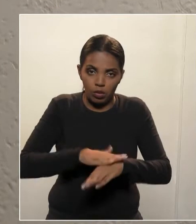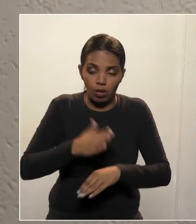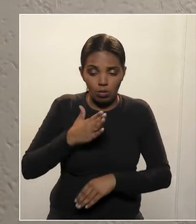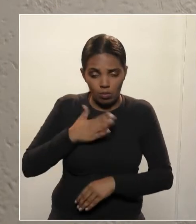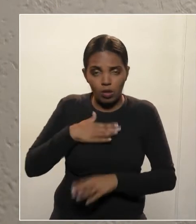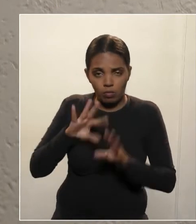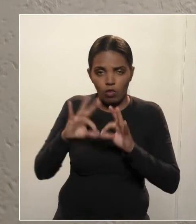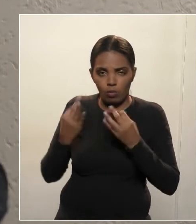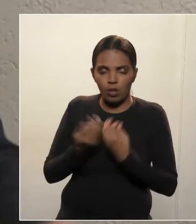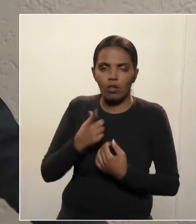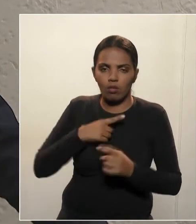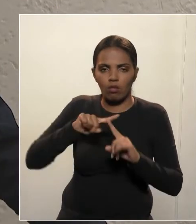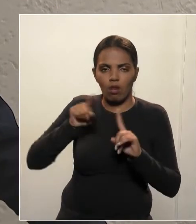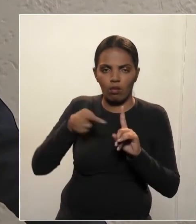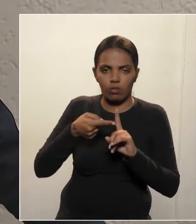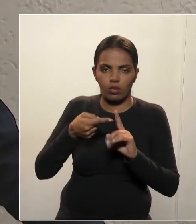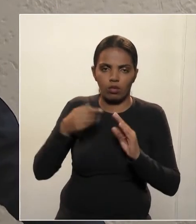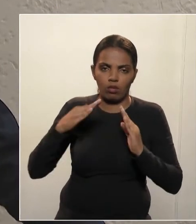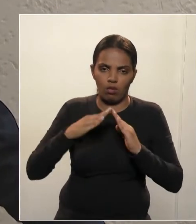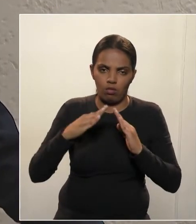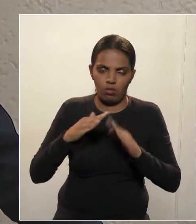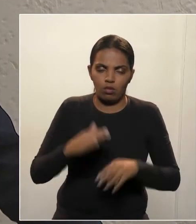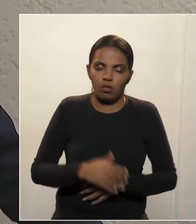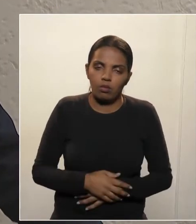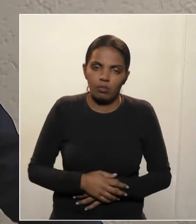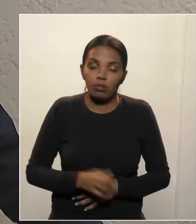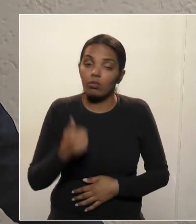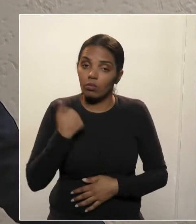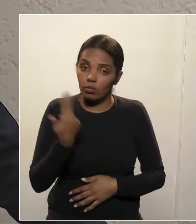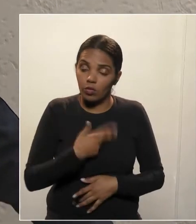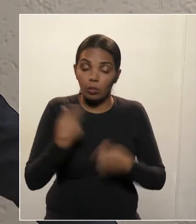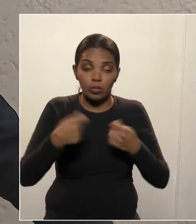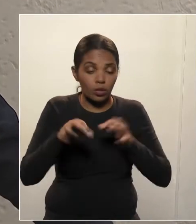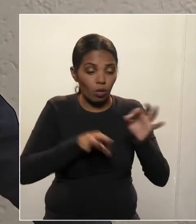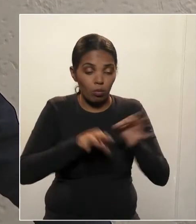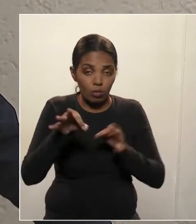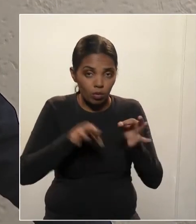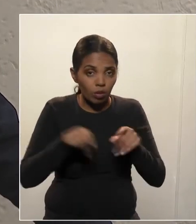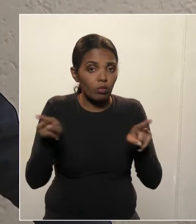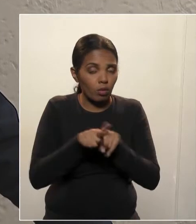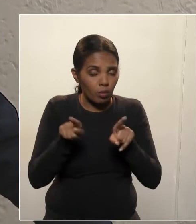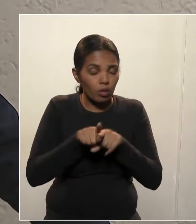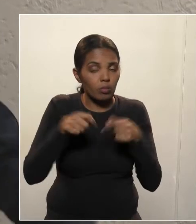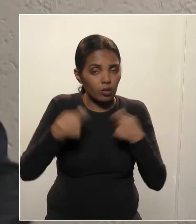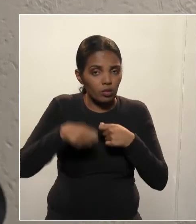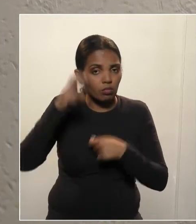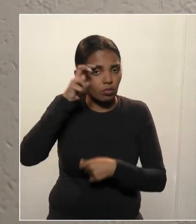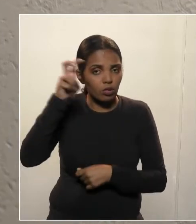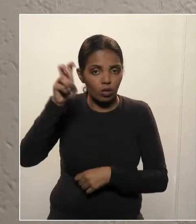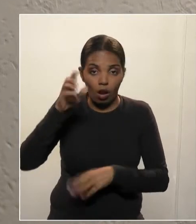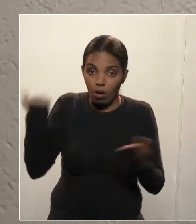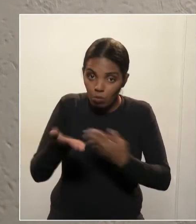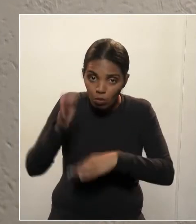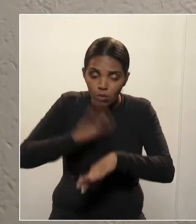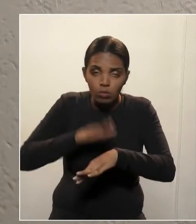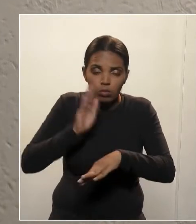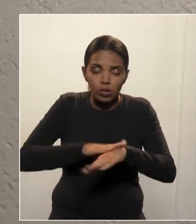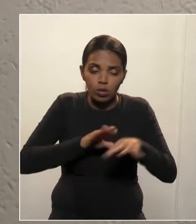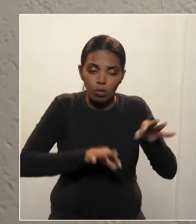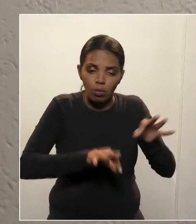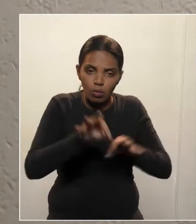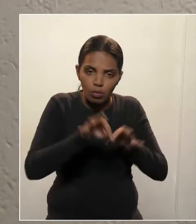grávida em casa. Precisamos enfrentar essa crise com planejamento e inteligência. É hora, por exemplo, de